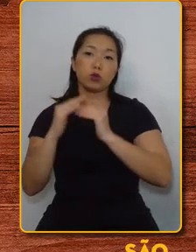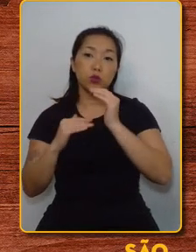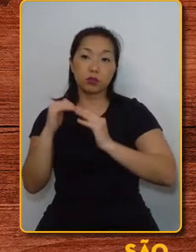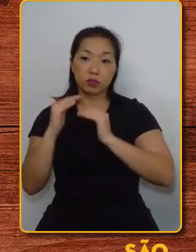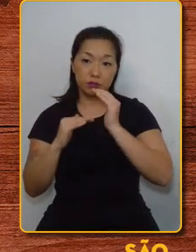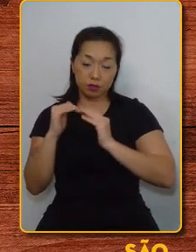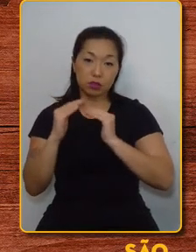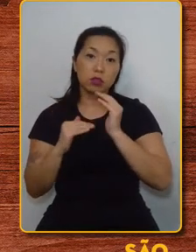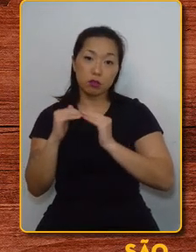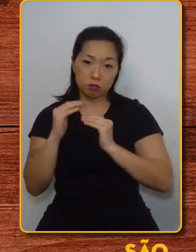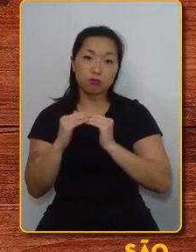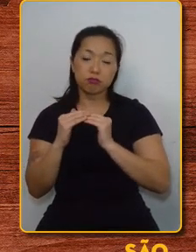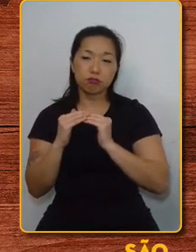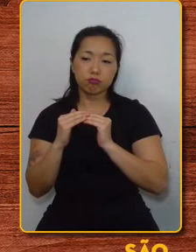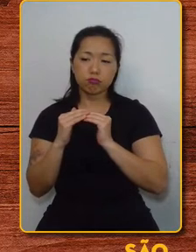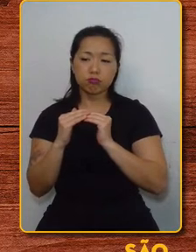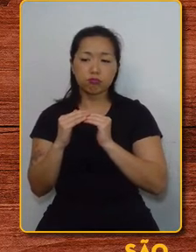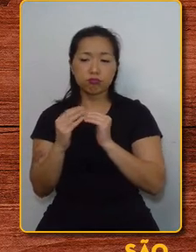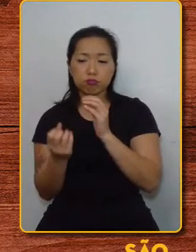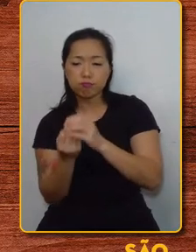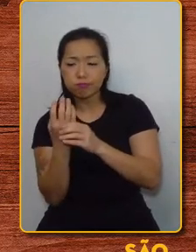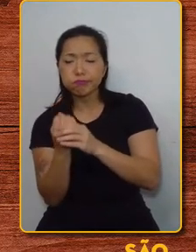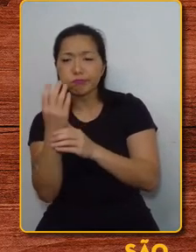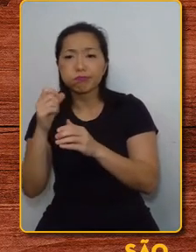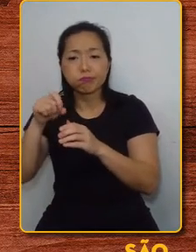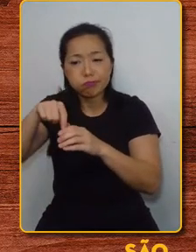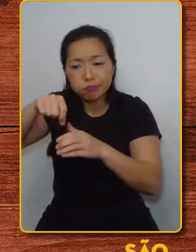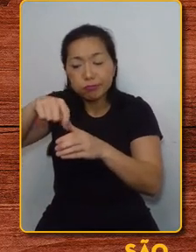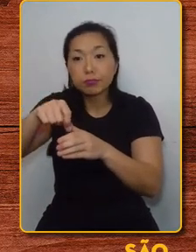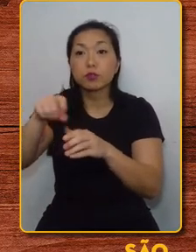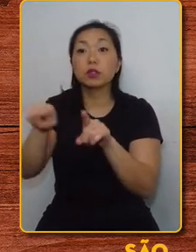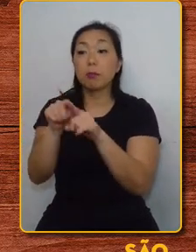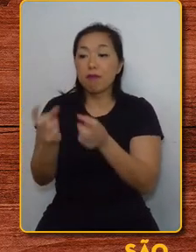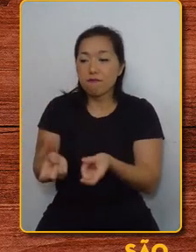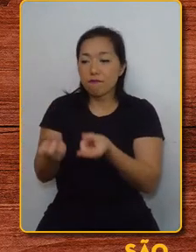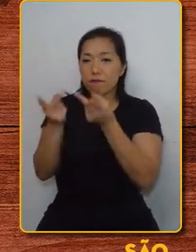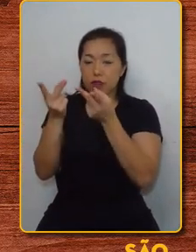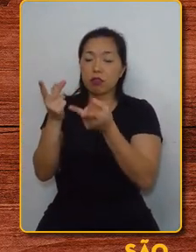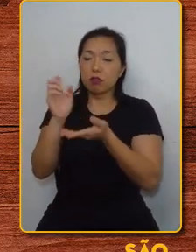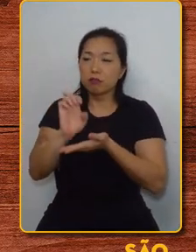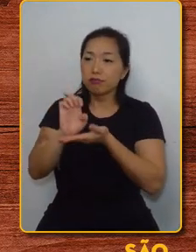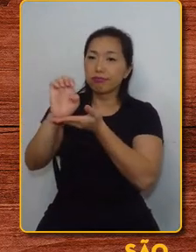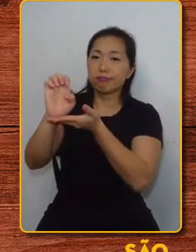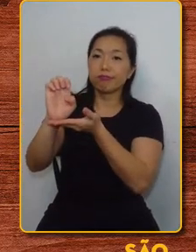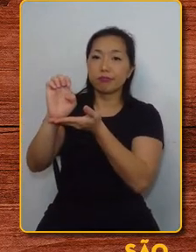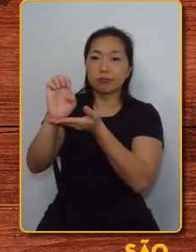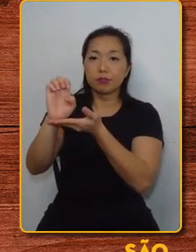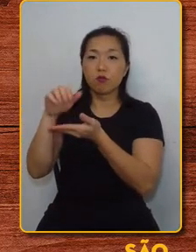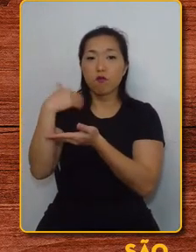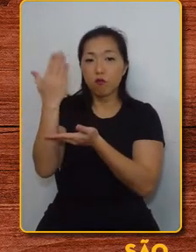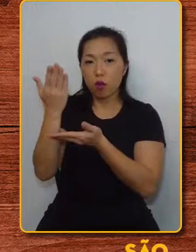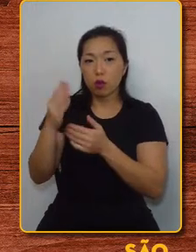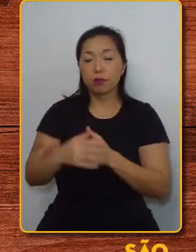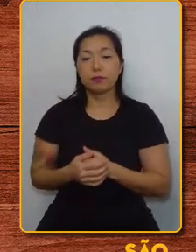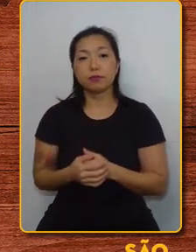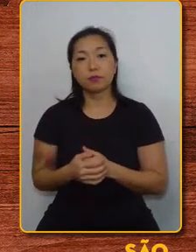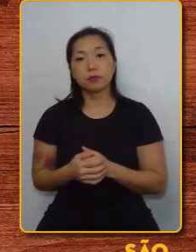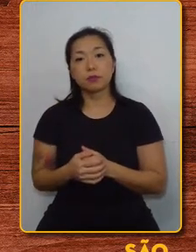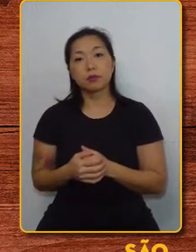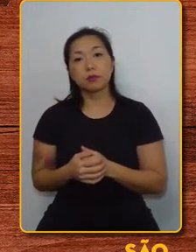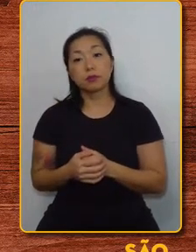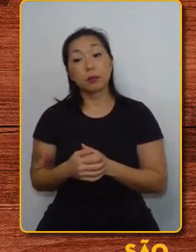commodity para exportação internacional. Exportação. Eu acho que é demais você colocar a agricultura familiar ou o